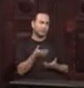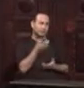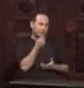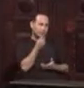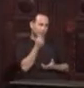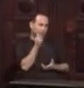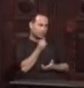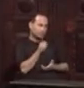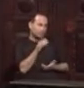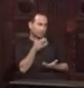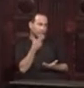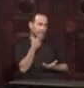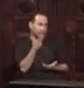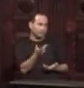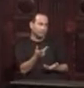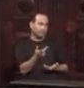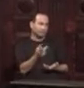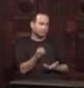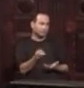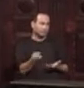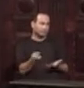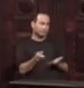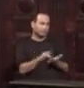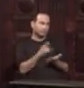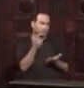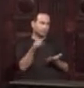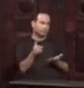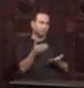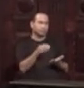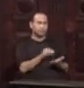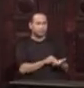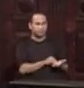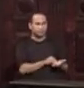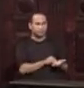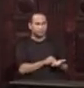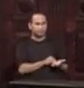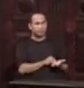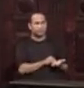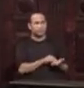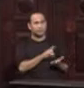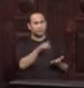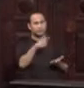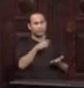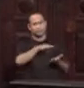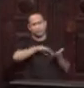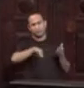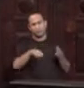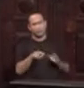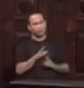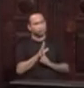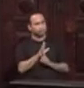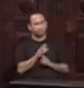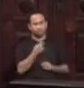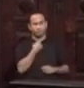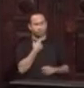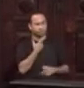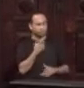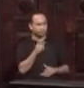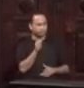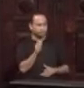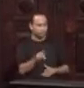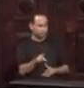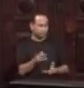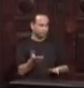decidir se vai ou não apor a sua assinatura. Mas, uma vez colocada a assinatura, ficar retirando depois que tudo foi protocolado, isso é